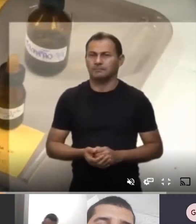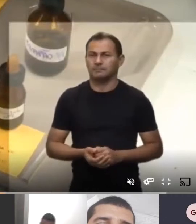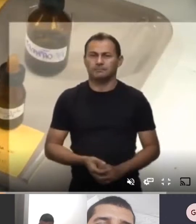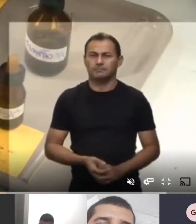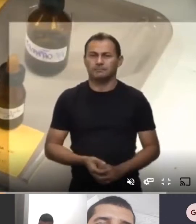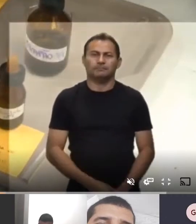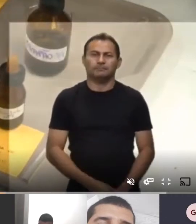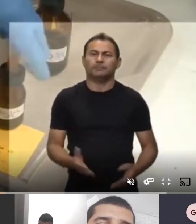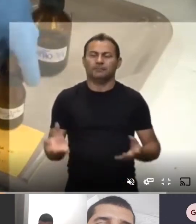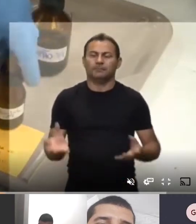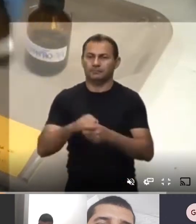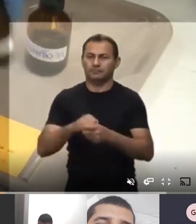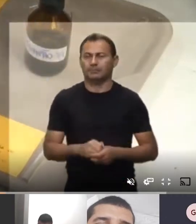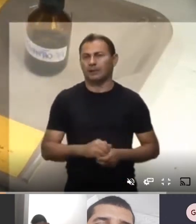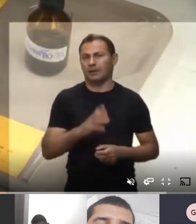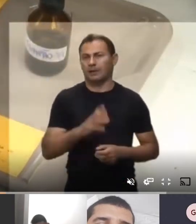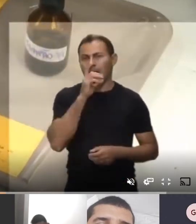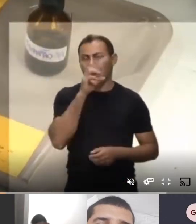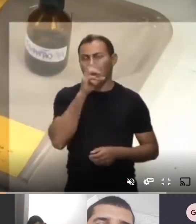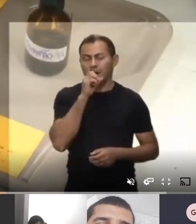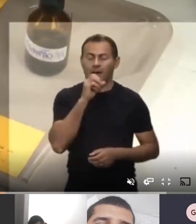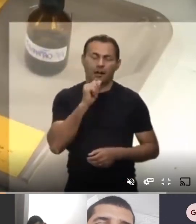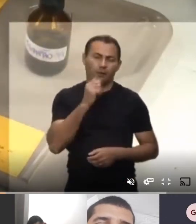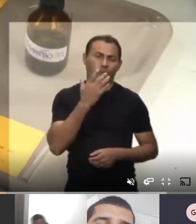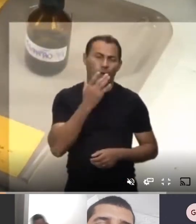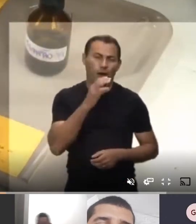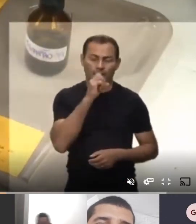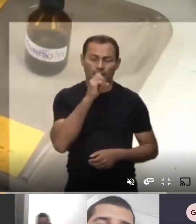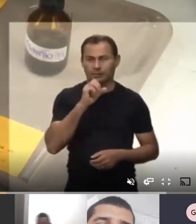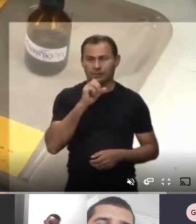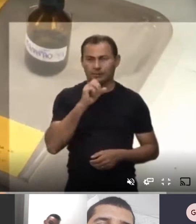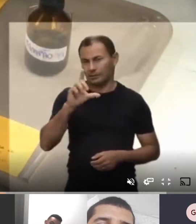E depois, 2 gotas de alaranjado de metila.